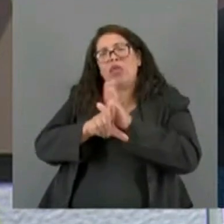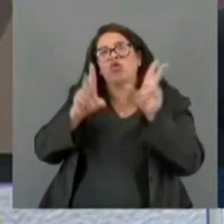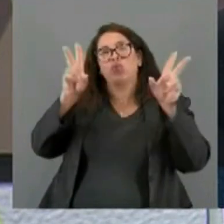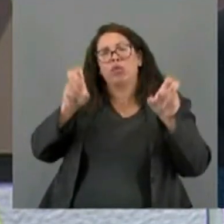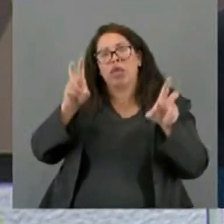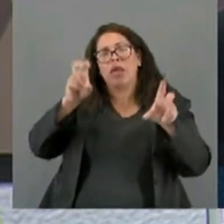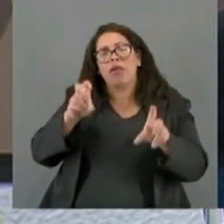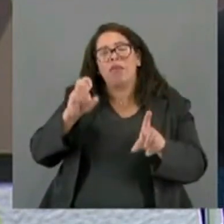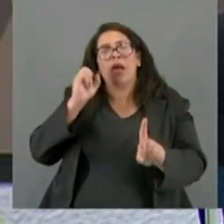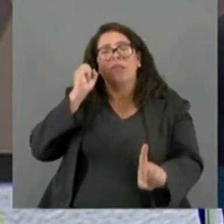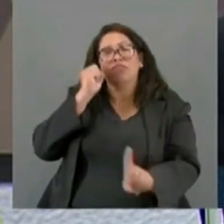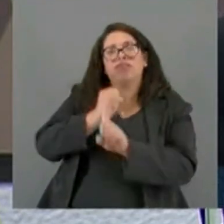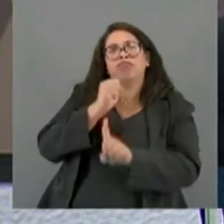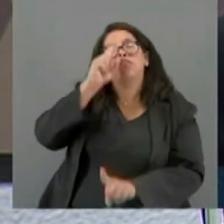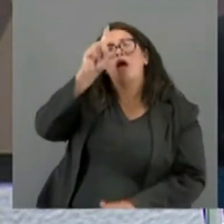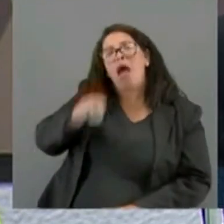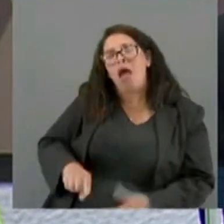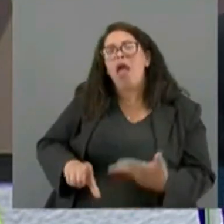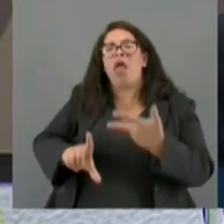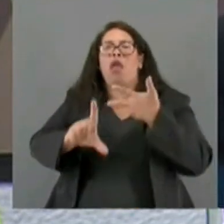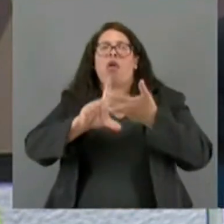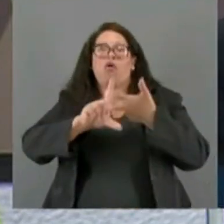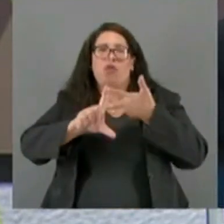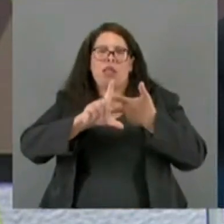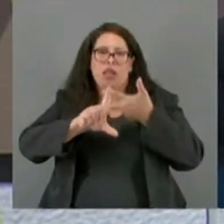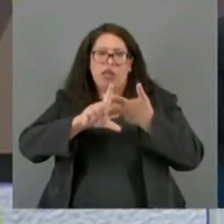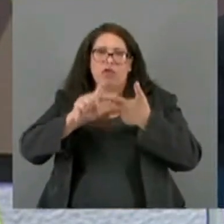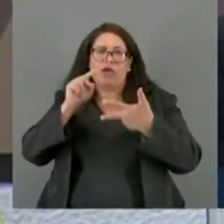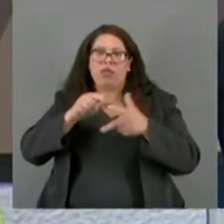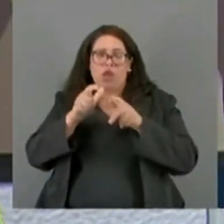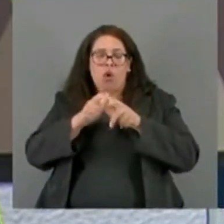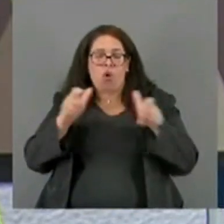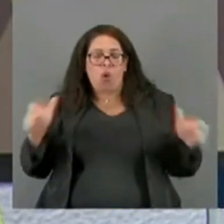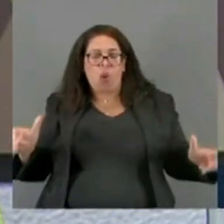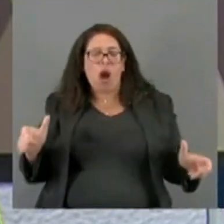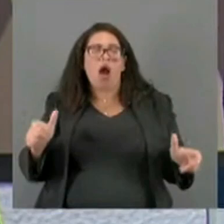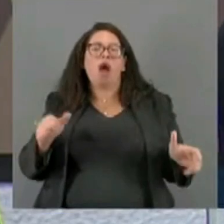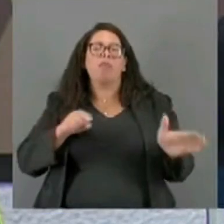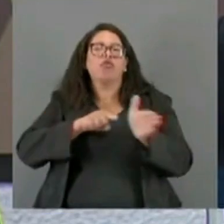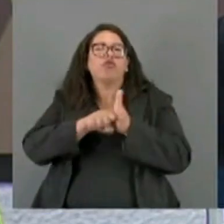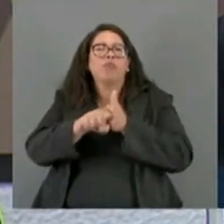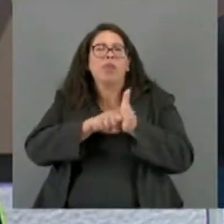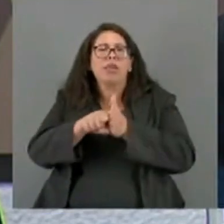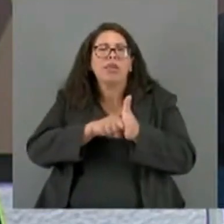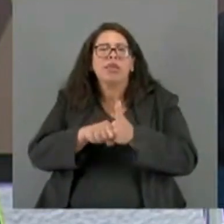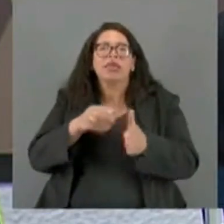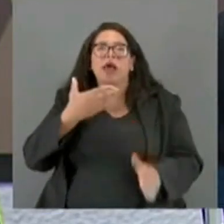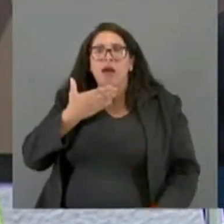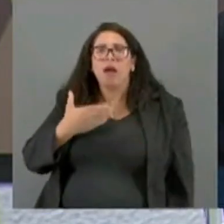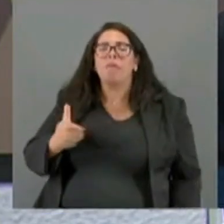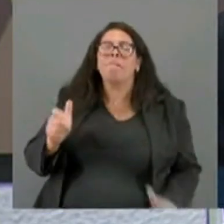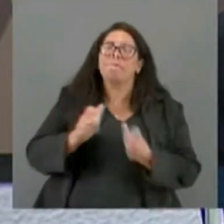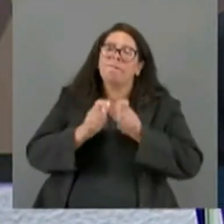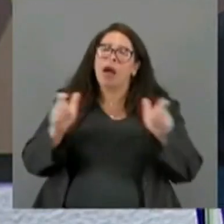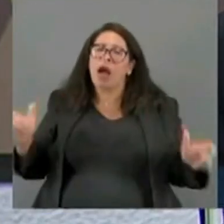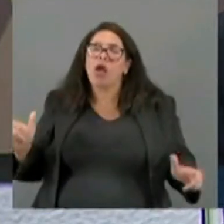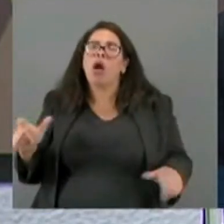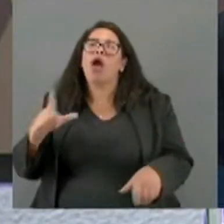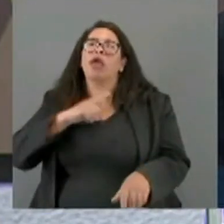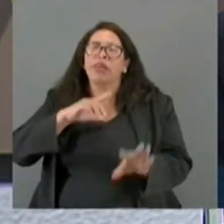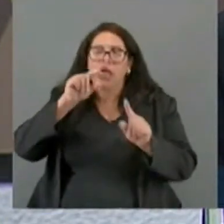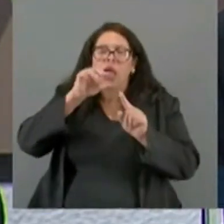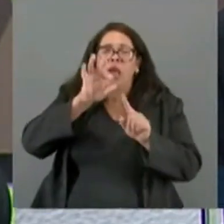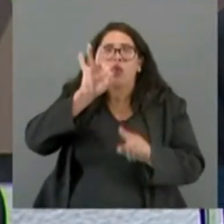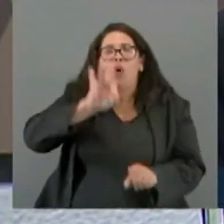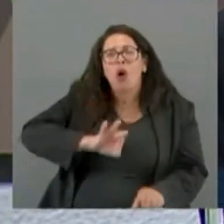feminicídio é o Legislativo. É o Legislativo que tem um amplo de pesquisa maior. É o Legislativo que tem uma estatística